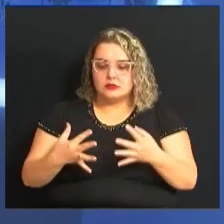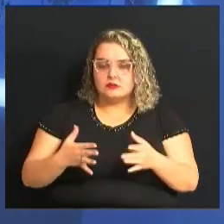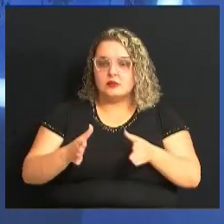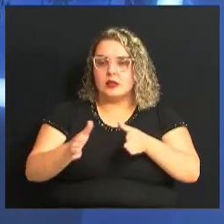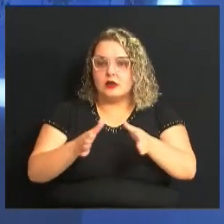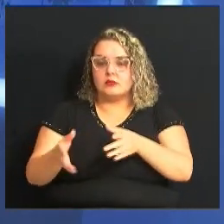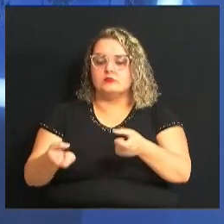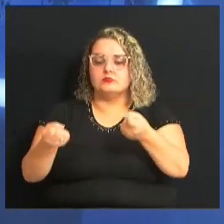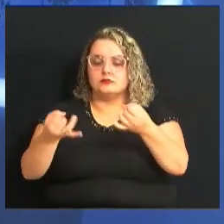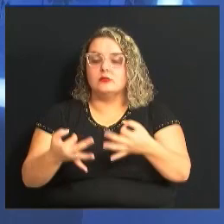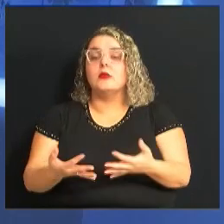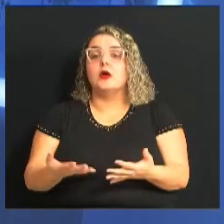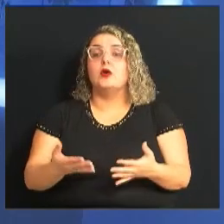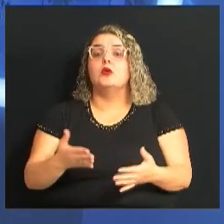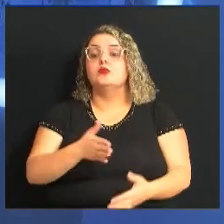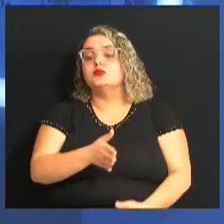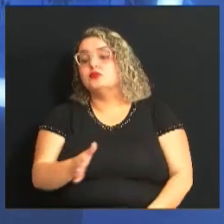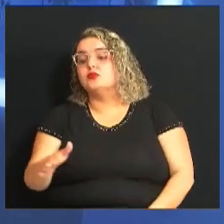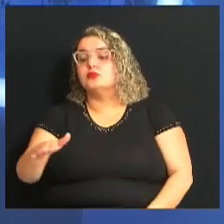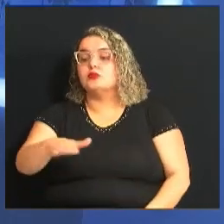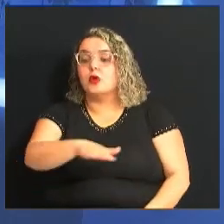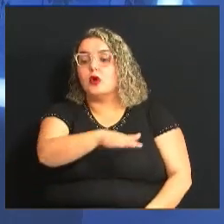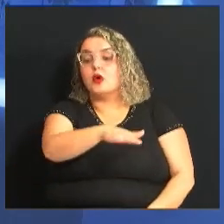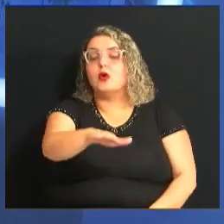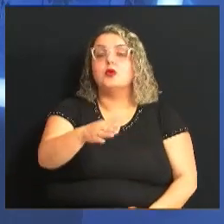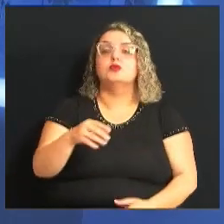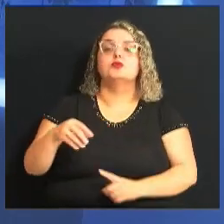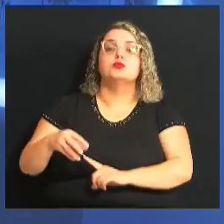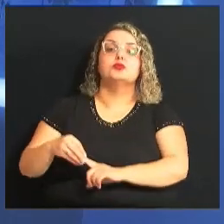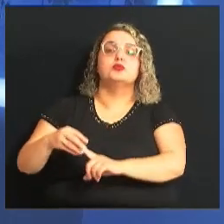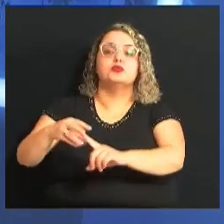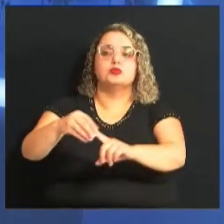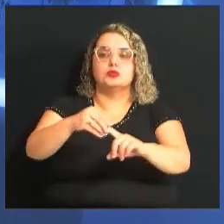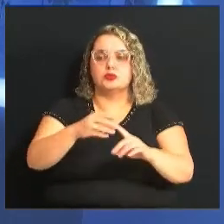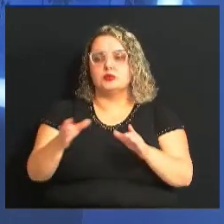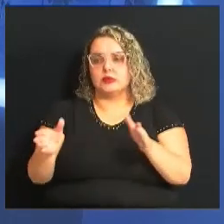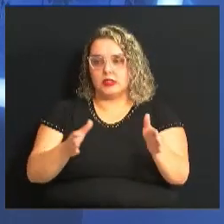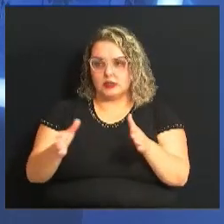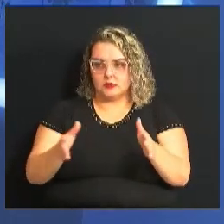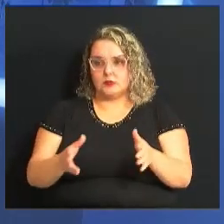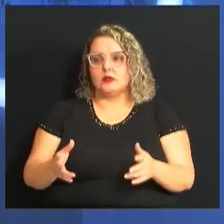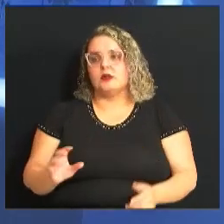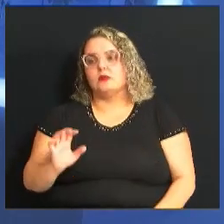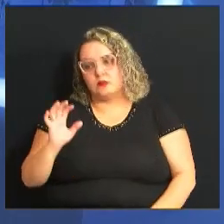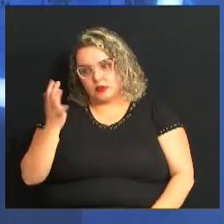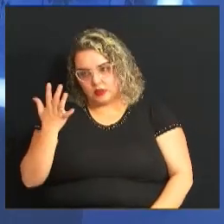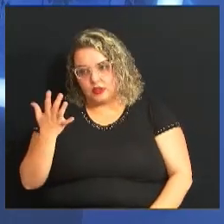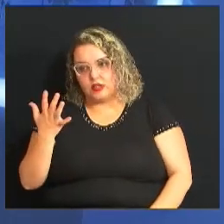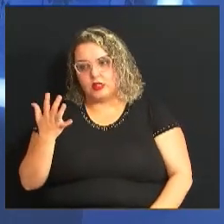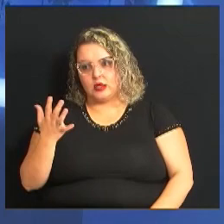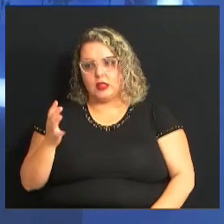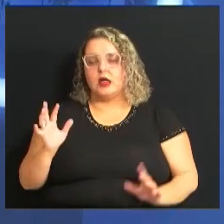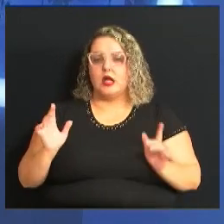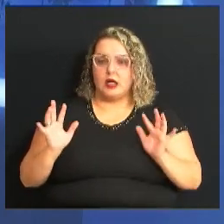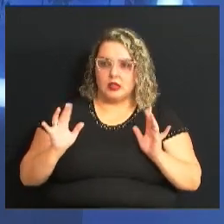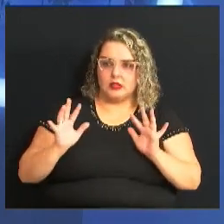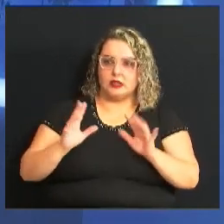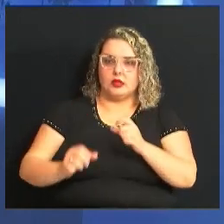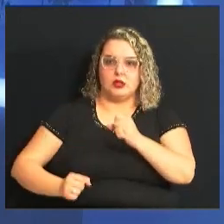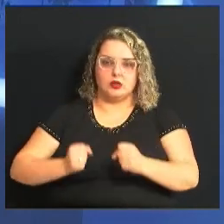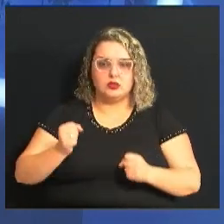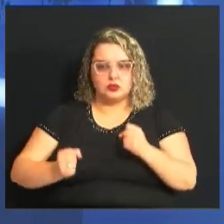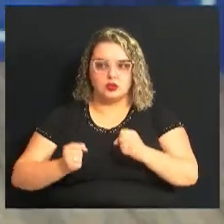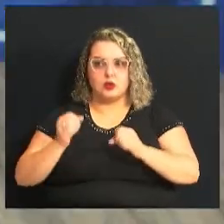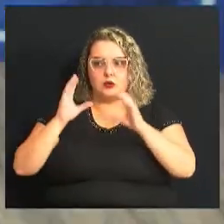sobre onde então os ônibus farão os pontos de parada nesse período que deve acontecer então essa caminhada e corrida